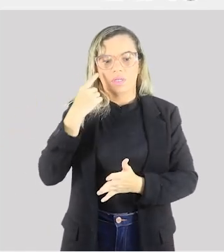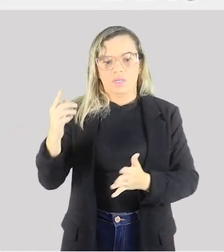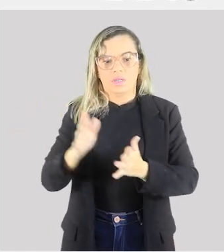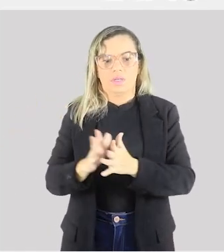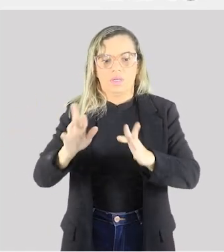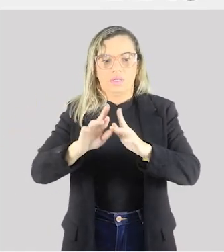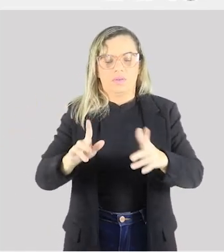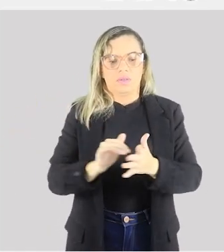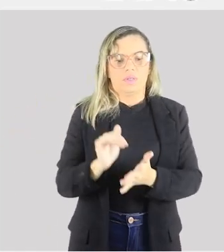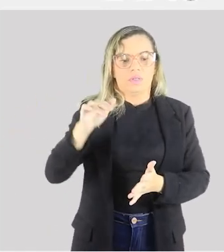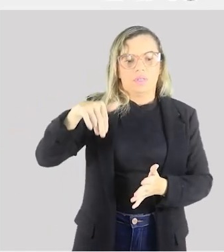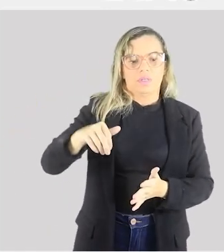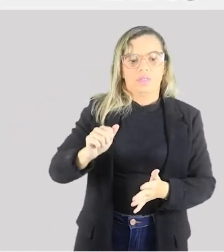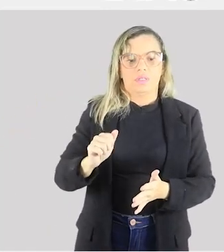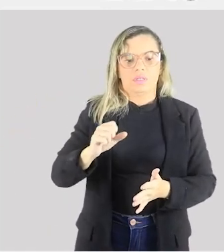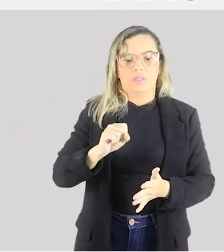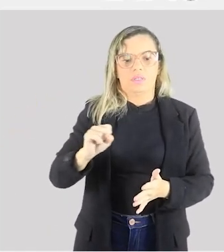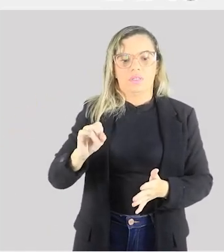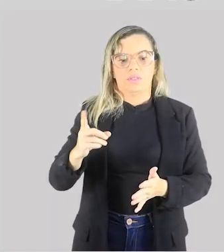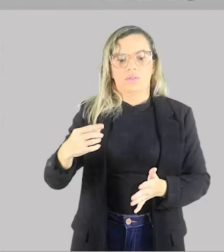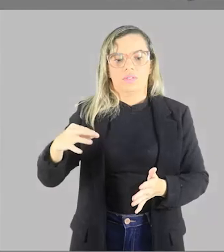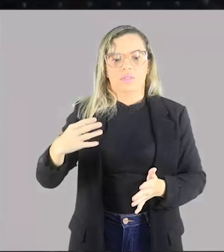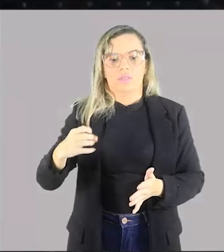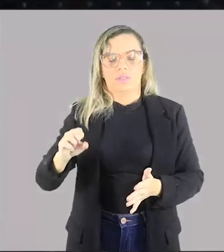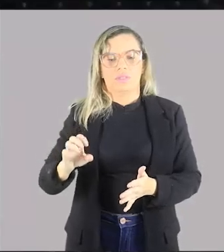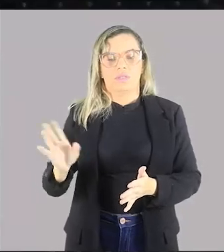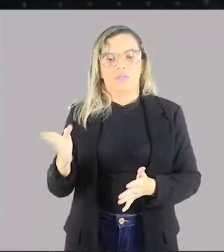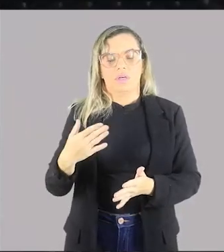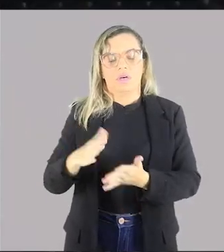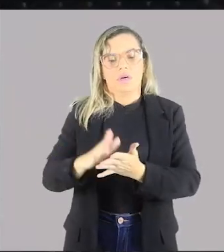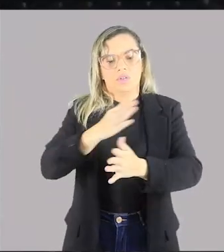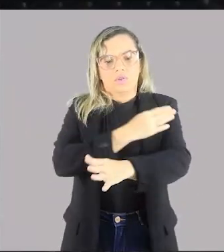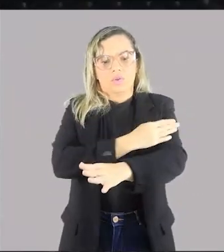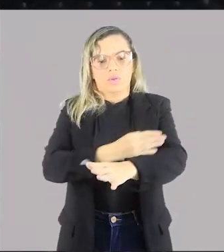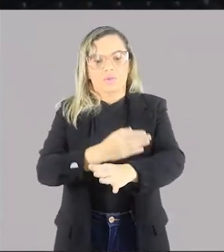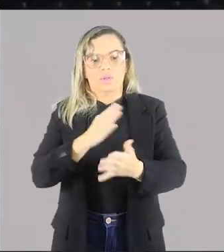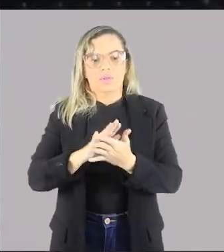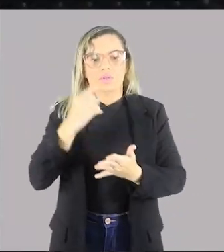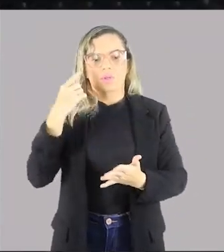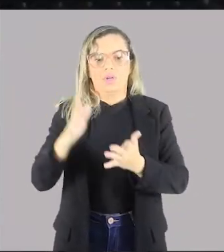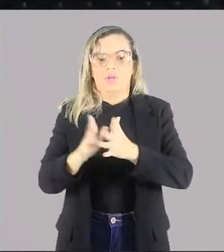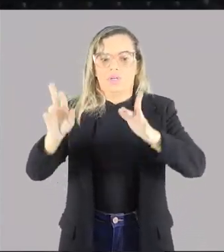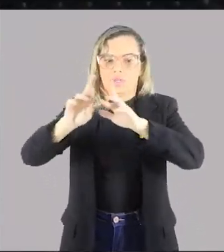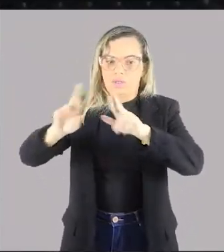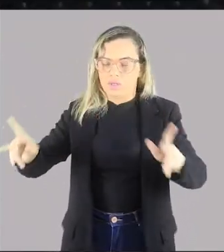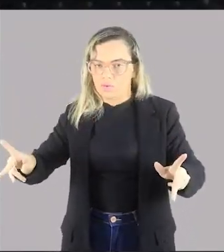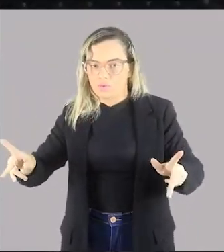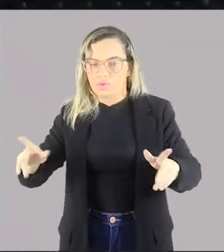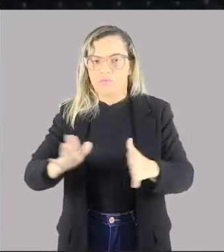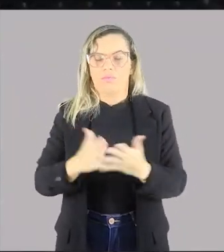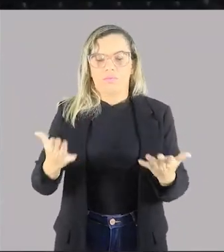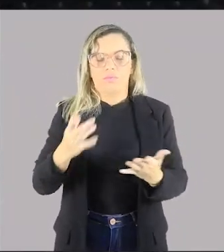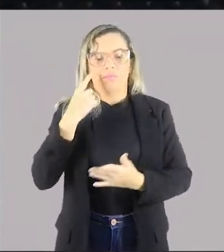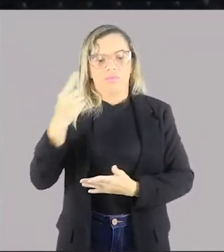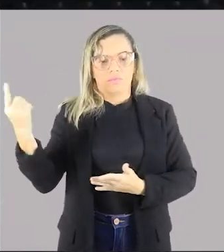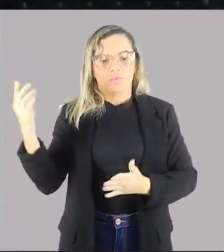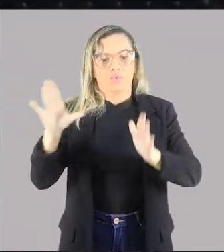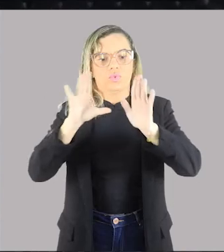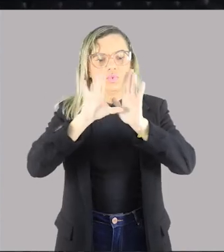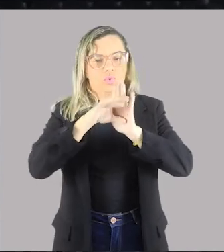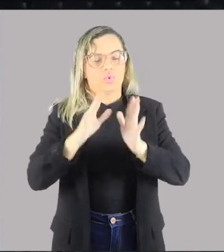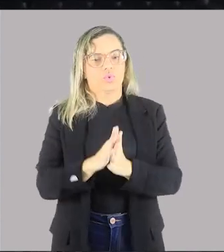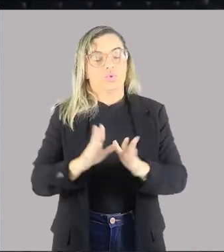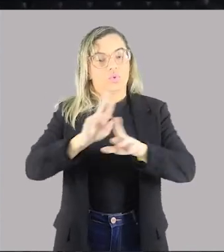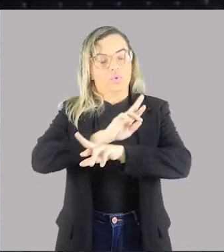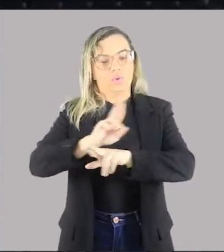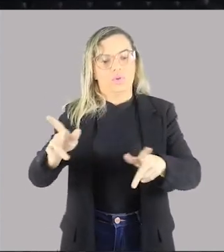inassiduidade habitual, ou seja, deixar de ser assíduo. Não é a mesma coisa abandonar o cargo e deixar de ser assíduo